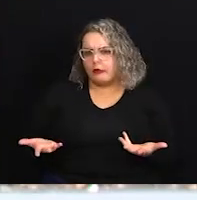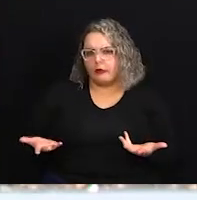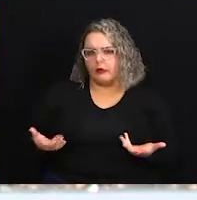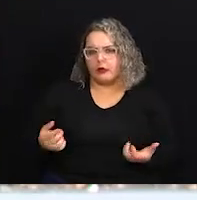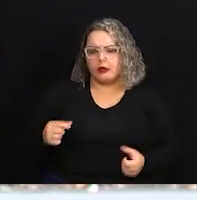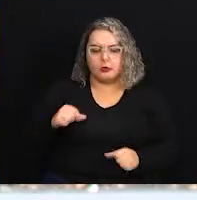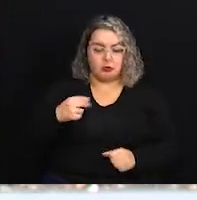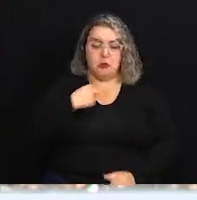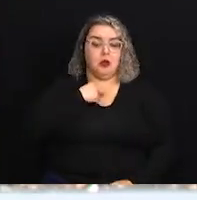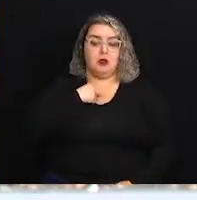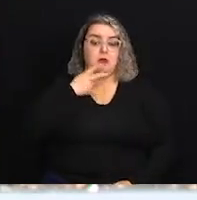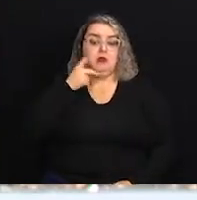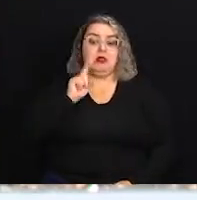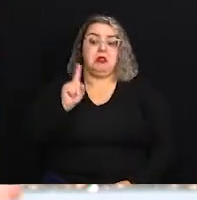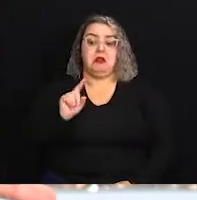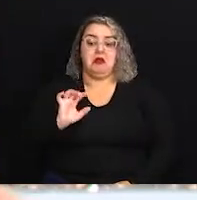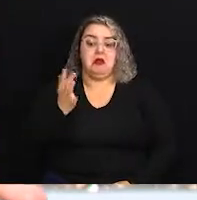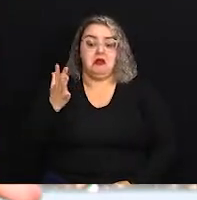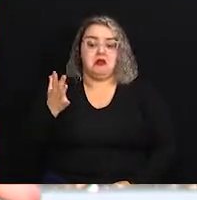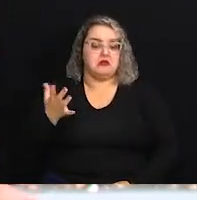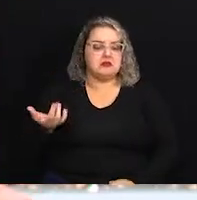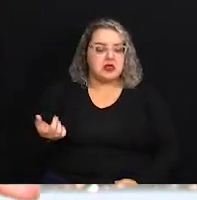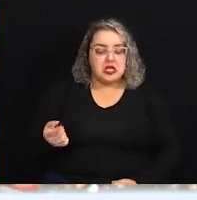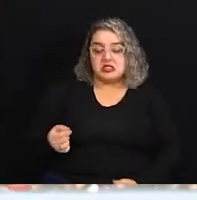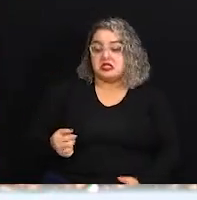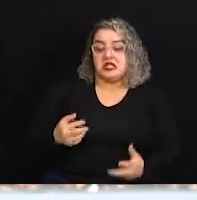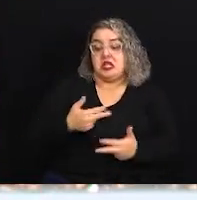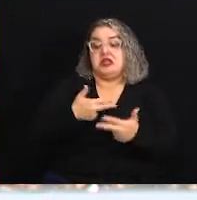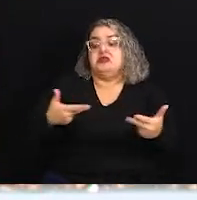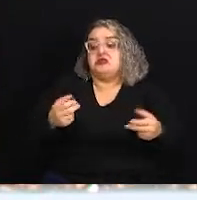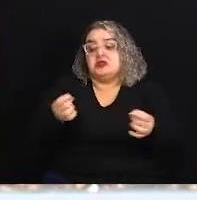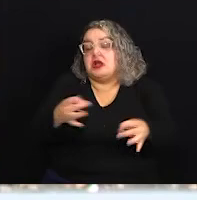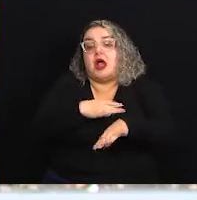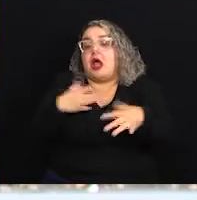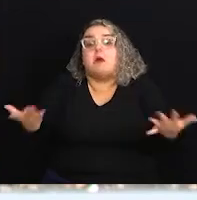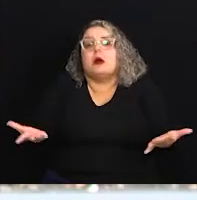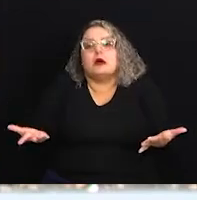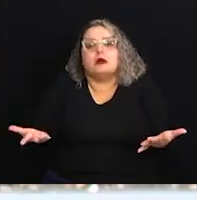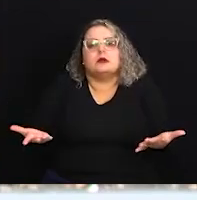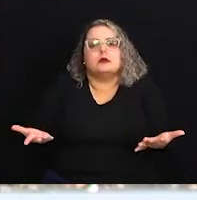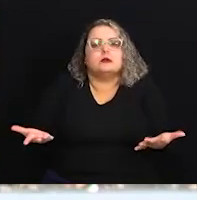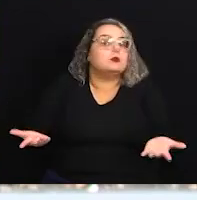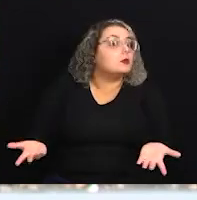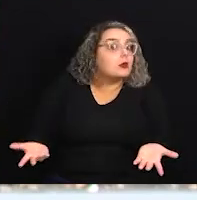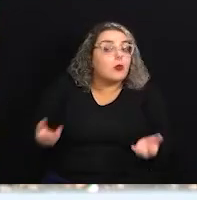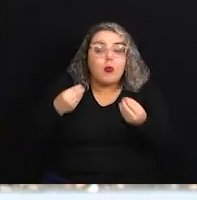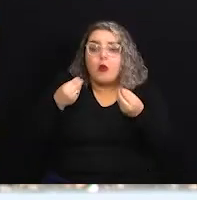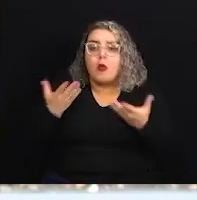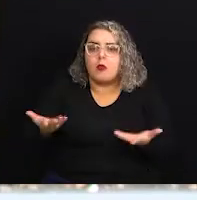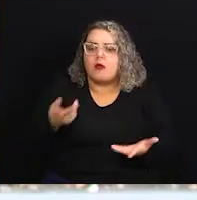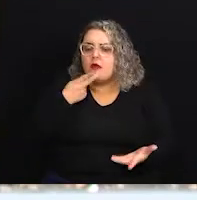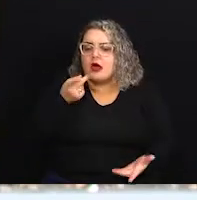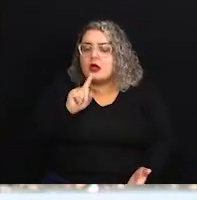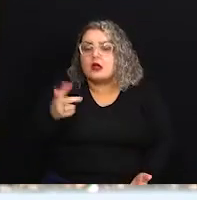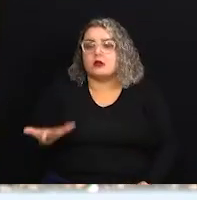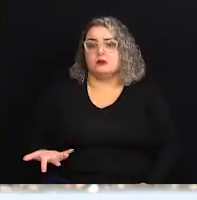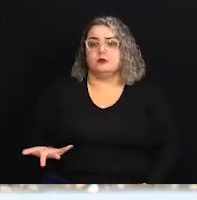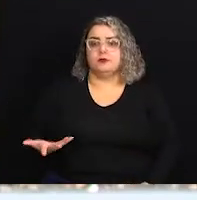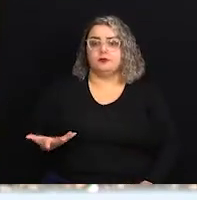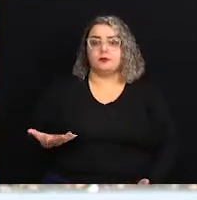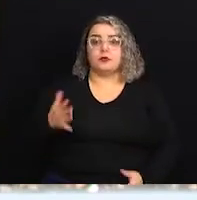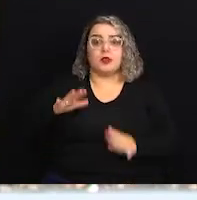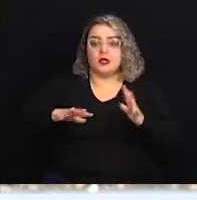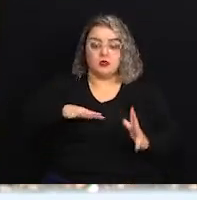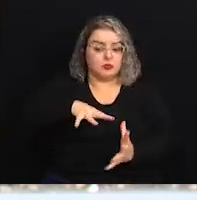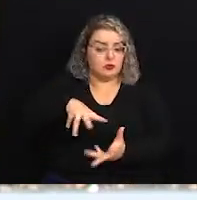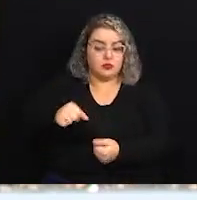a ideia de que os recursos são finitos, que estão acabando, que nós, dependendo do padrão de